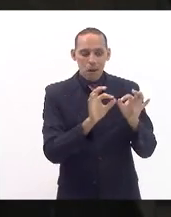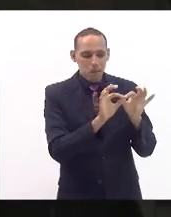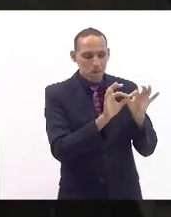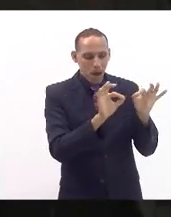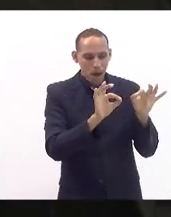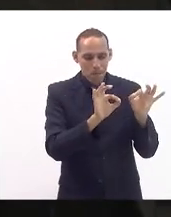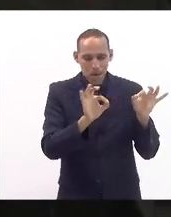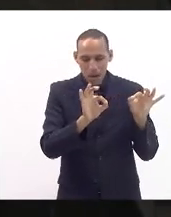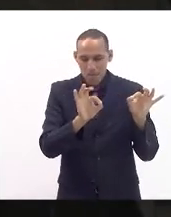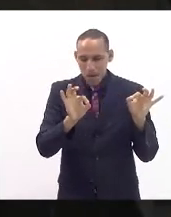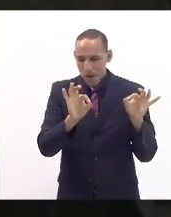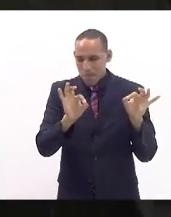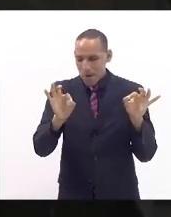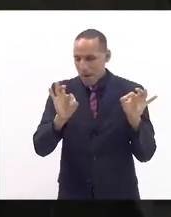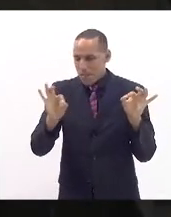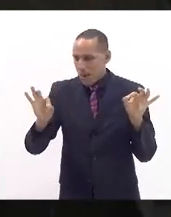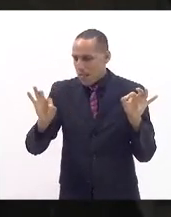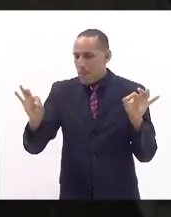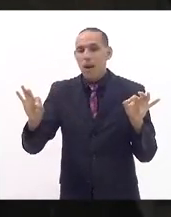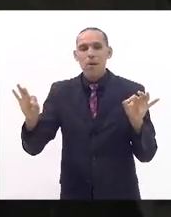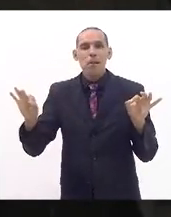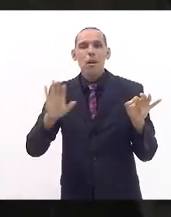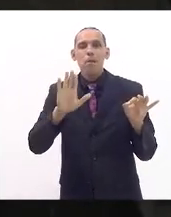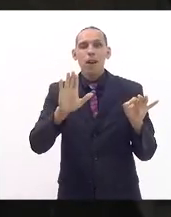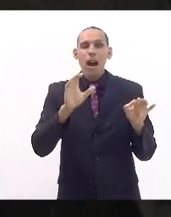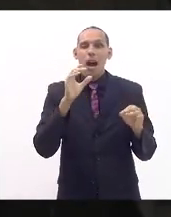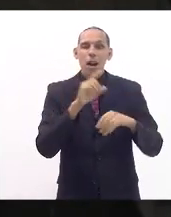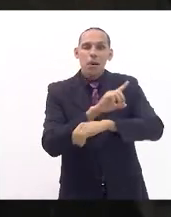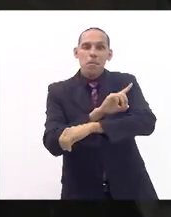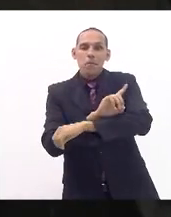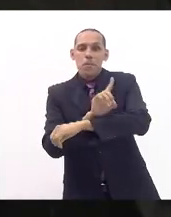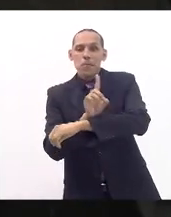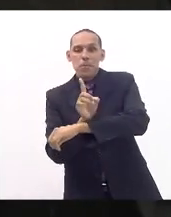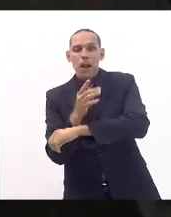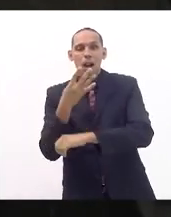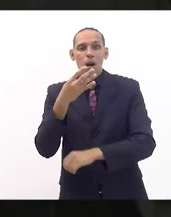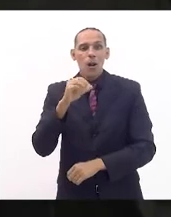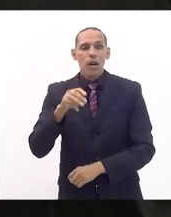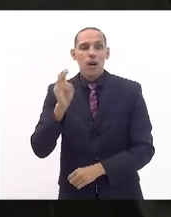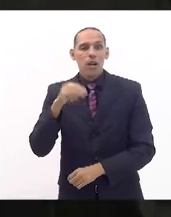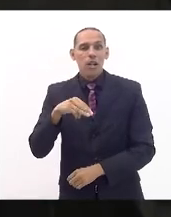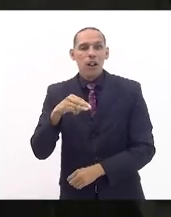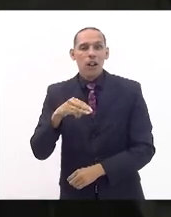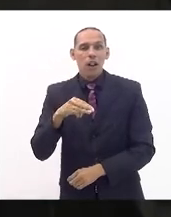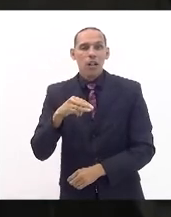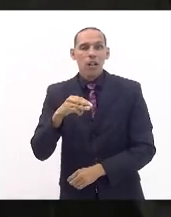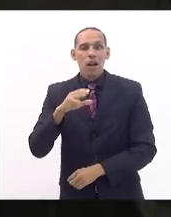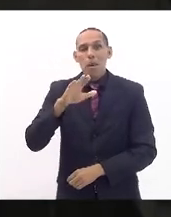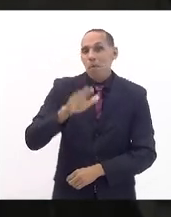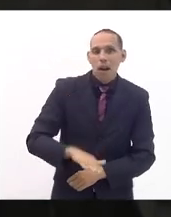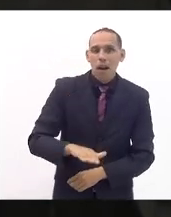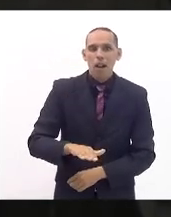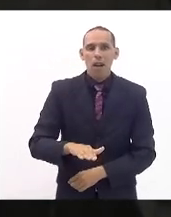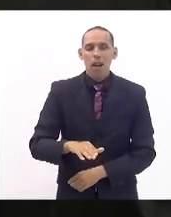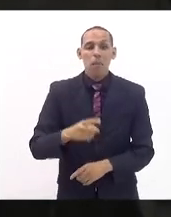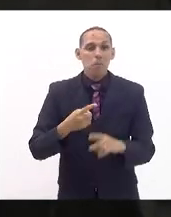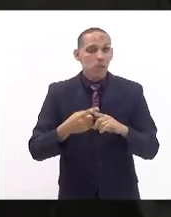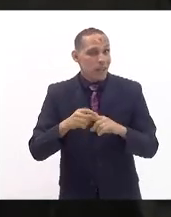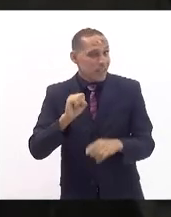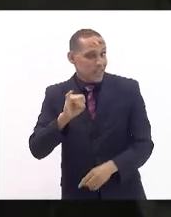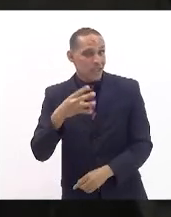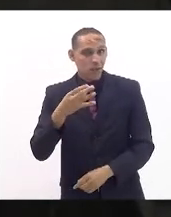de estações com velocidades abaixo de 40 km por hora. Porque, se estiver acima de